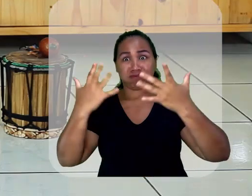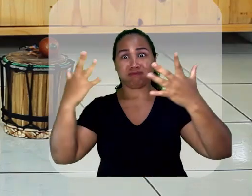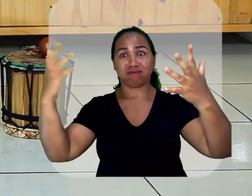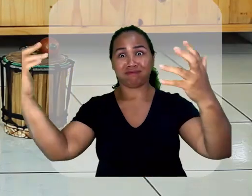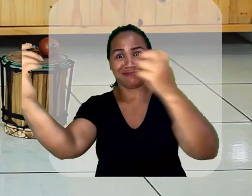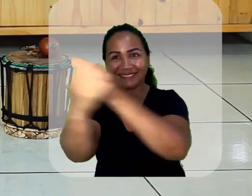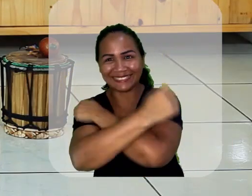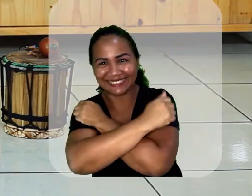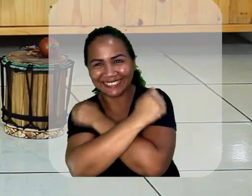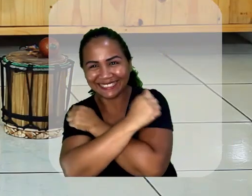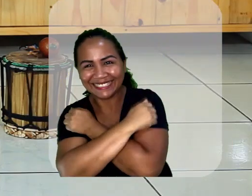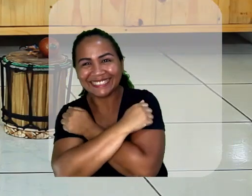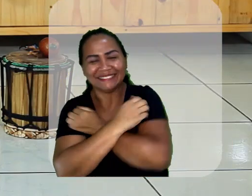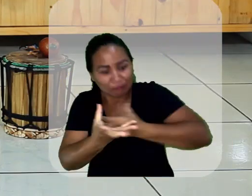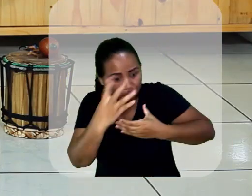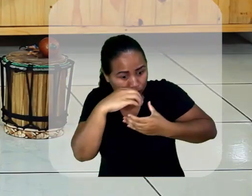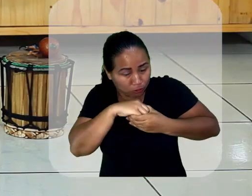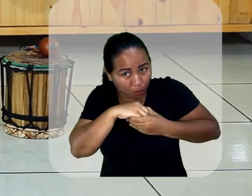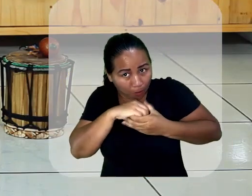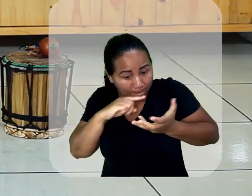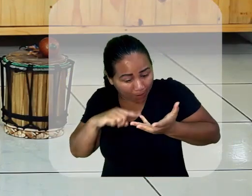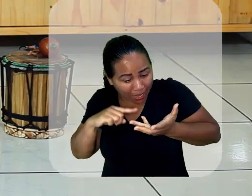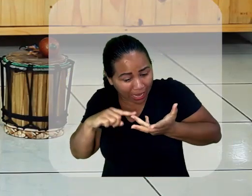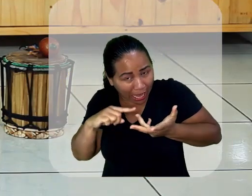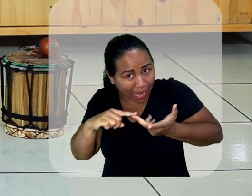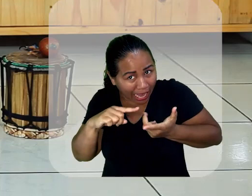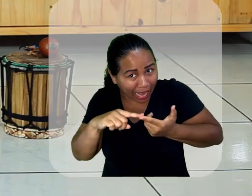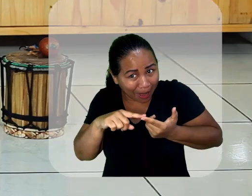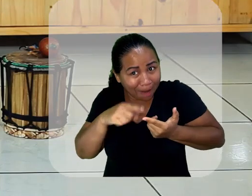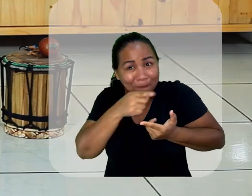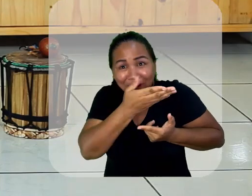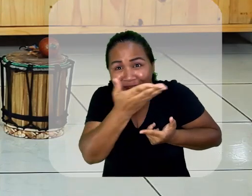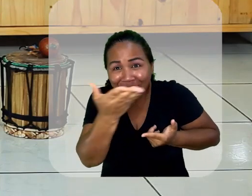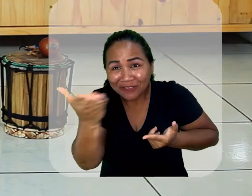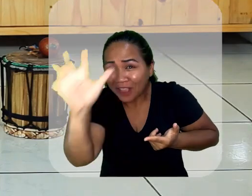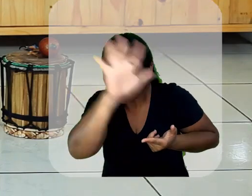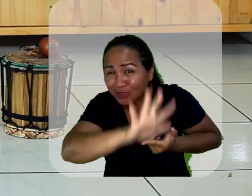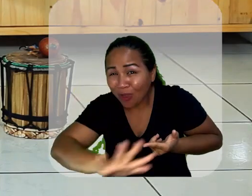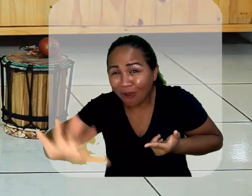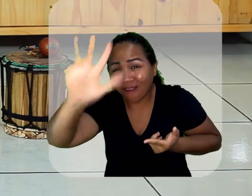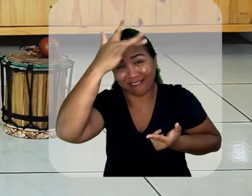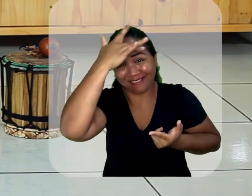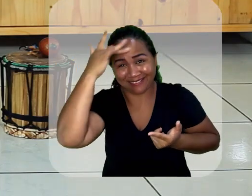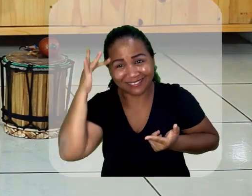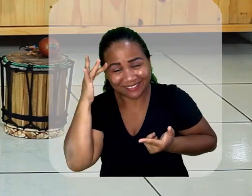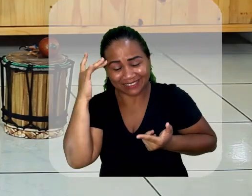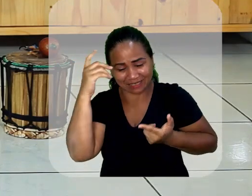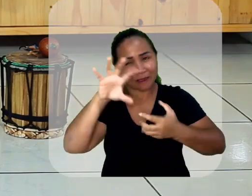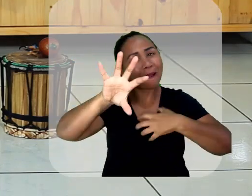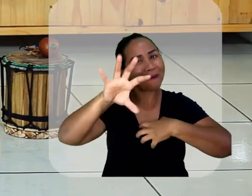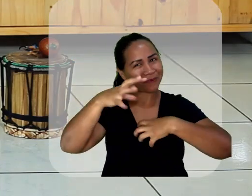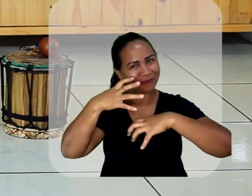mim guardadinhos cá estão, para você e toda a gente que assim como